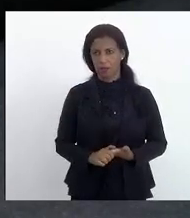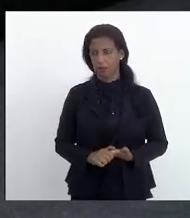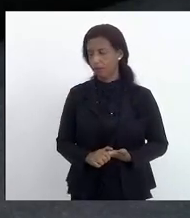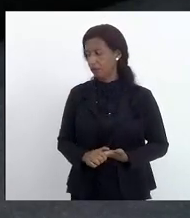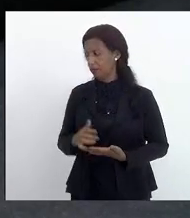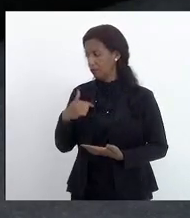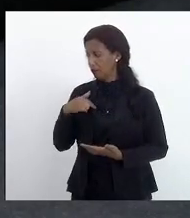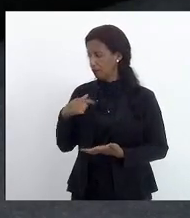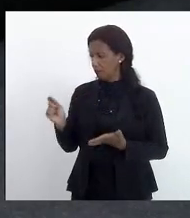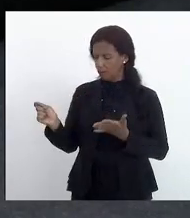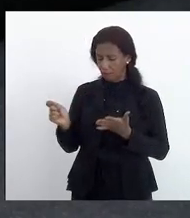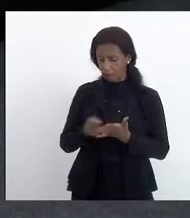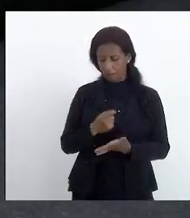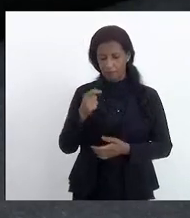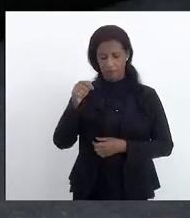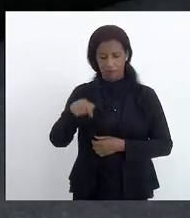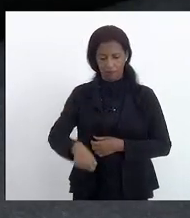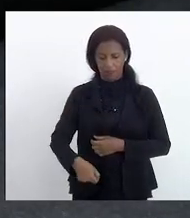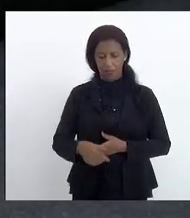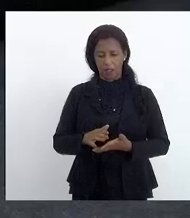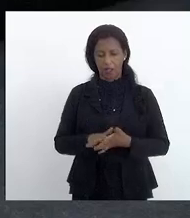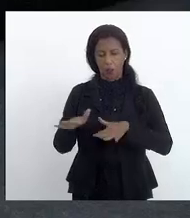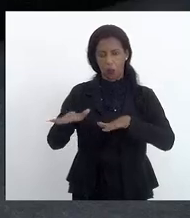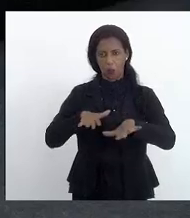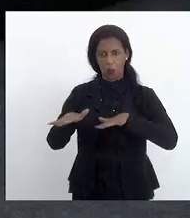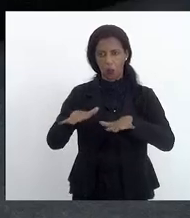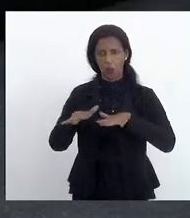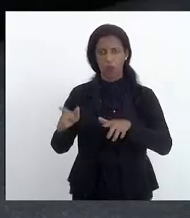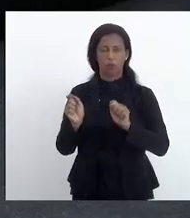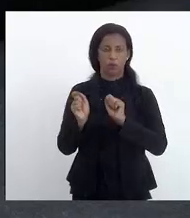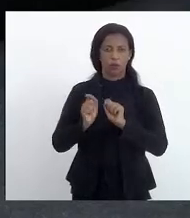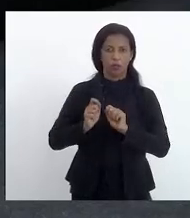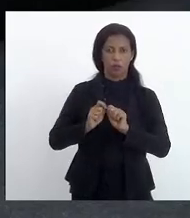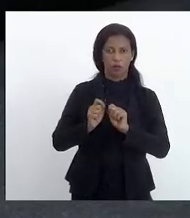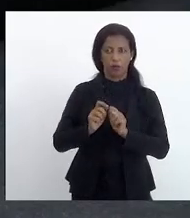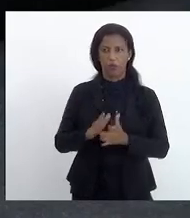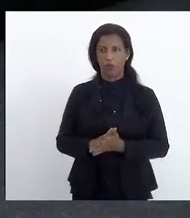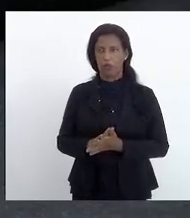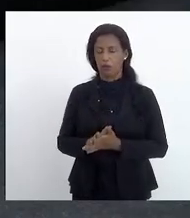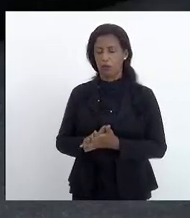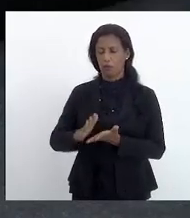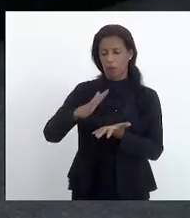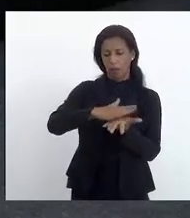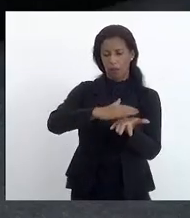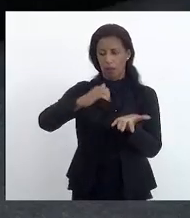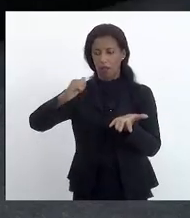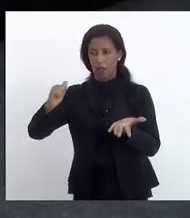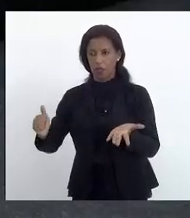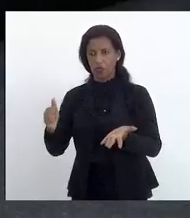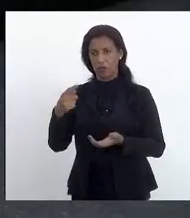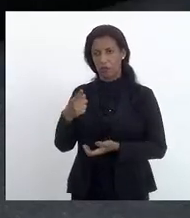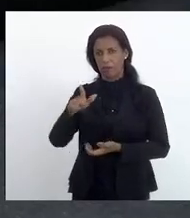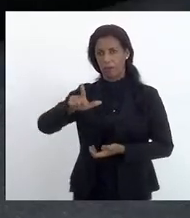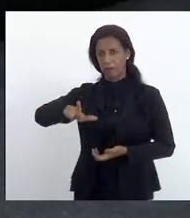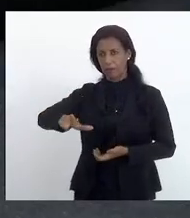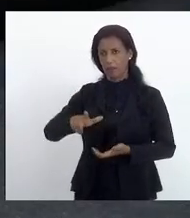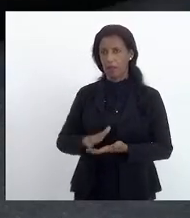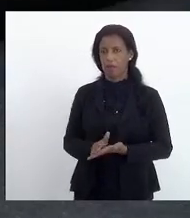quero registrar aqui que o movimento que foi feito para a retirada daquele